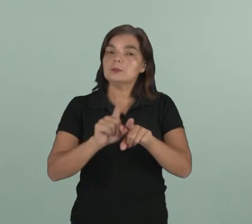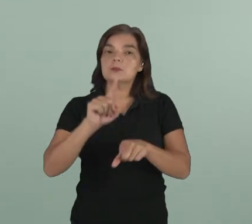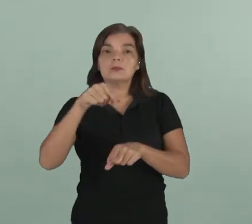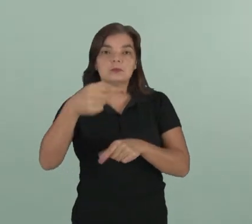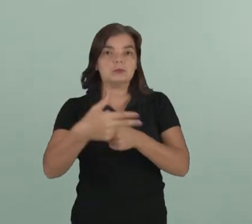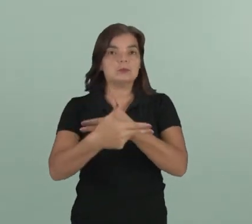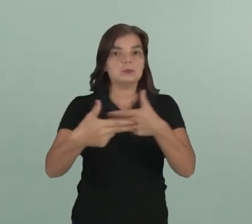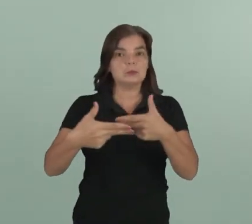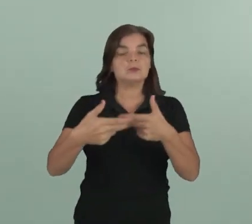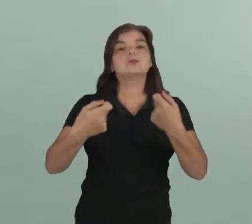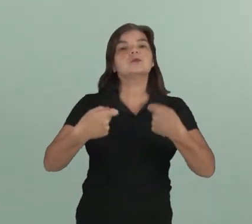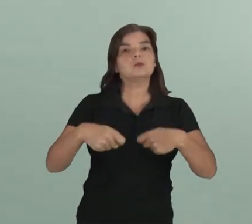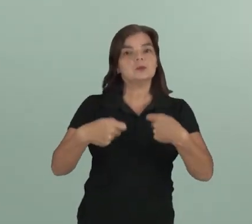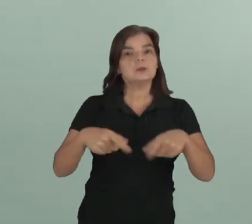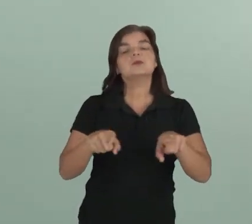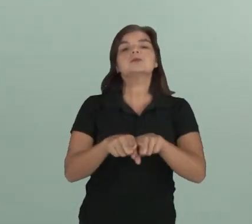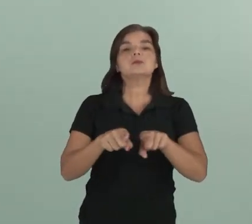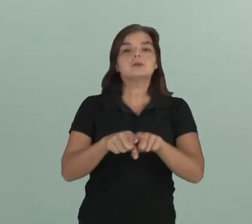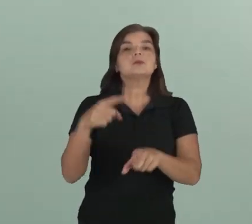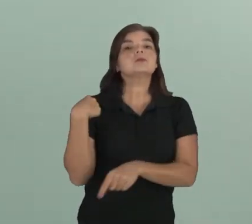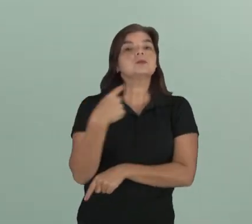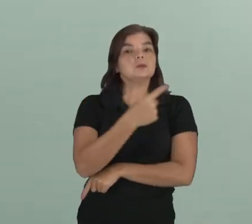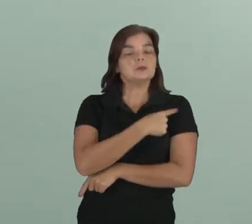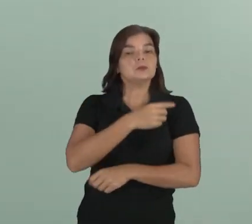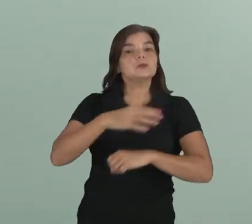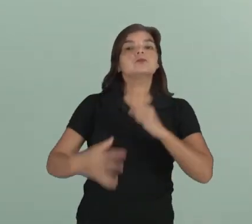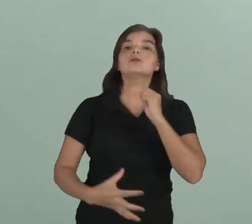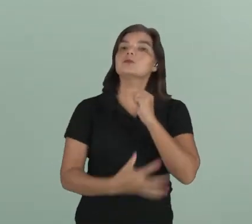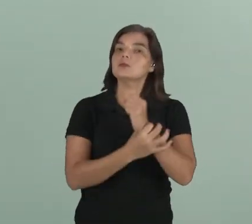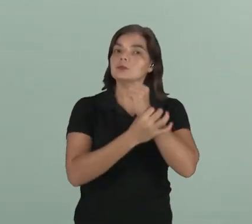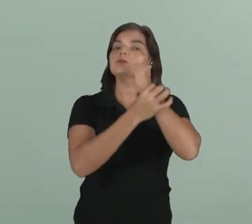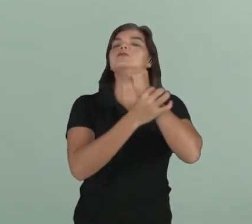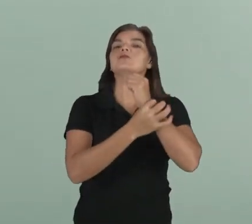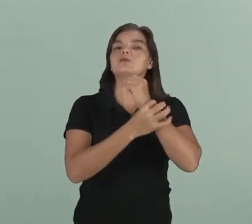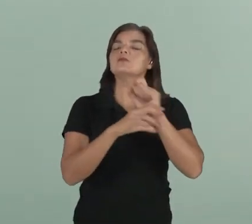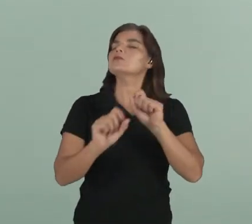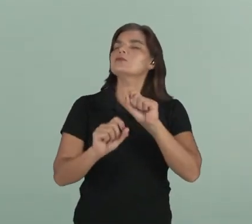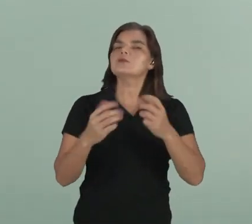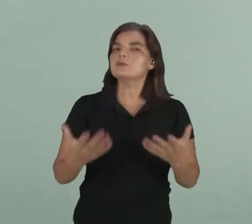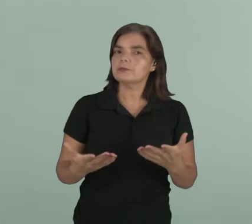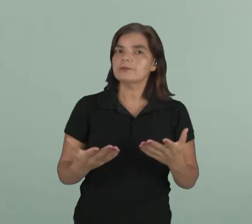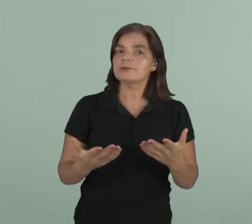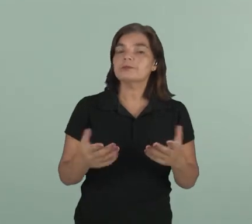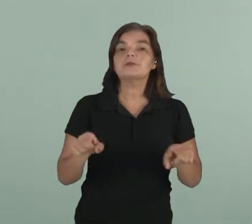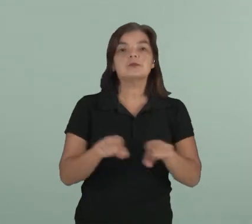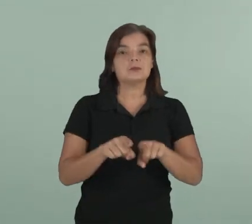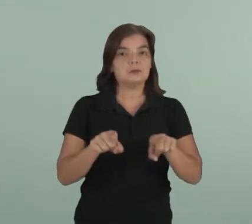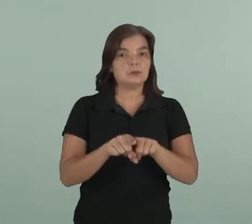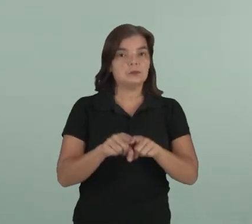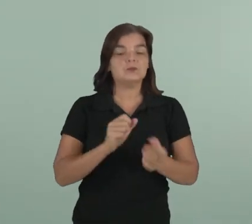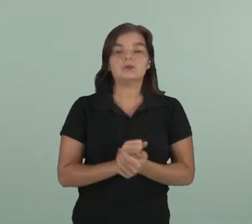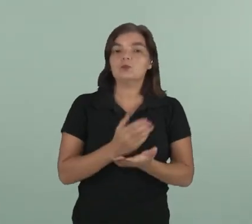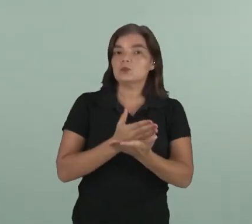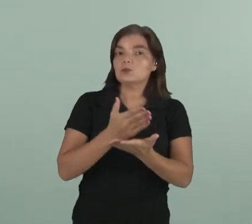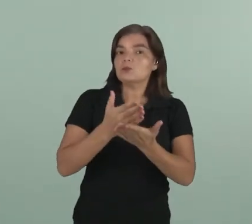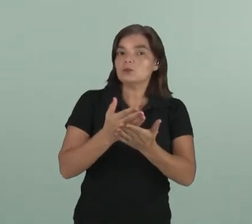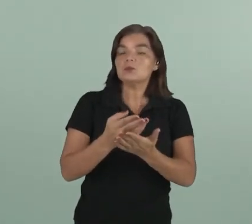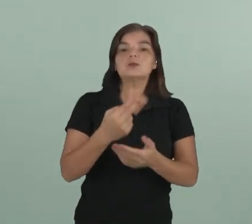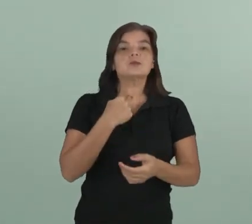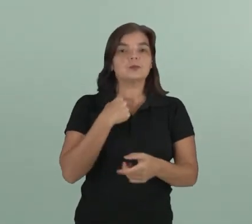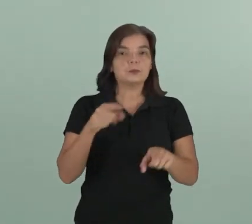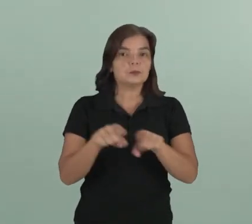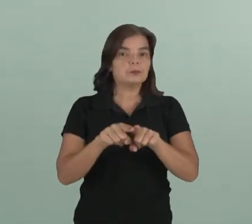além daquilo que é necessário, nós estamos garantindo a produtividade de forma